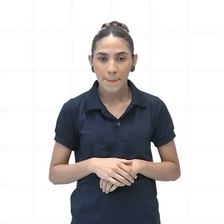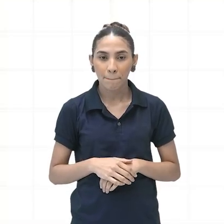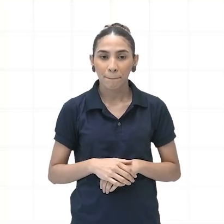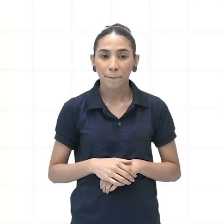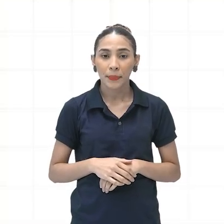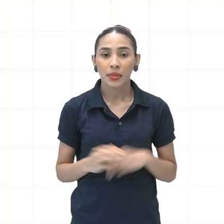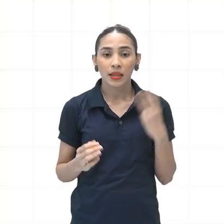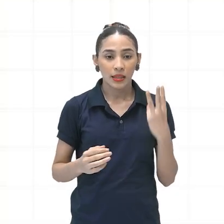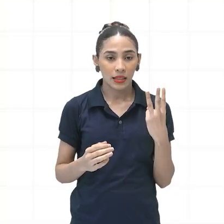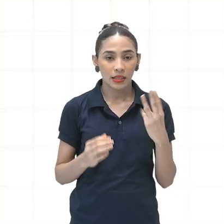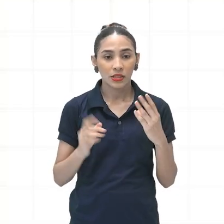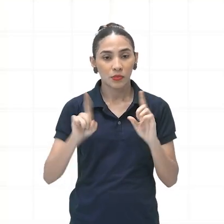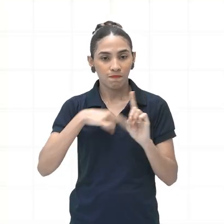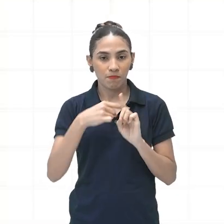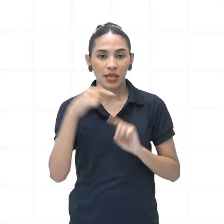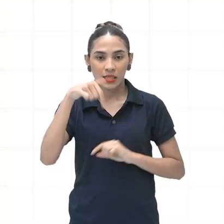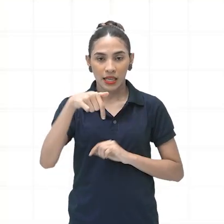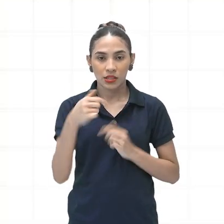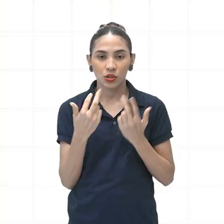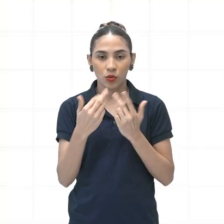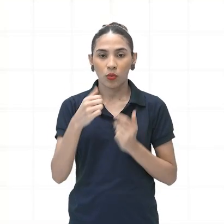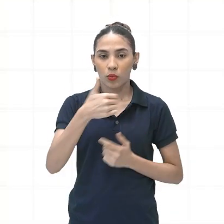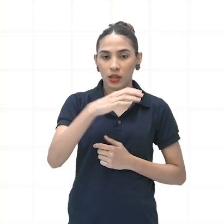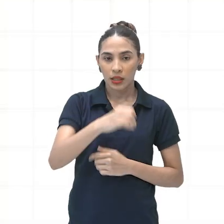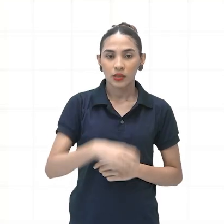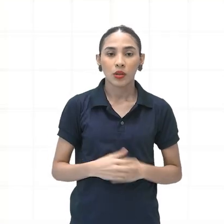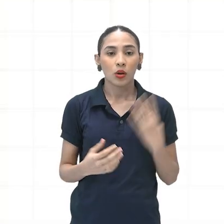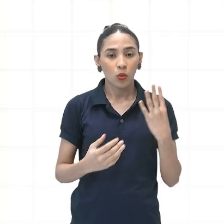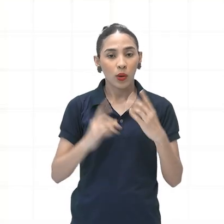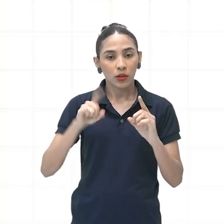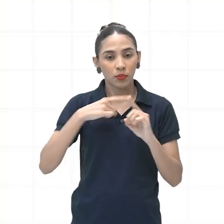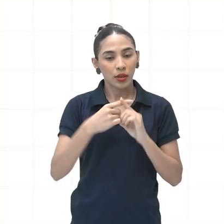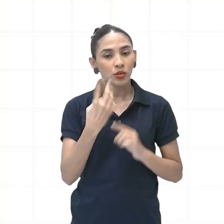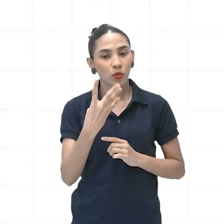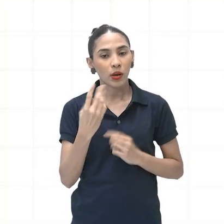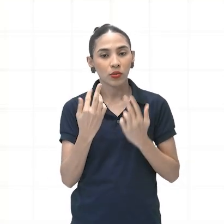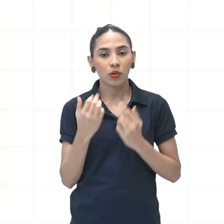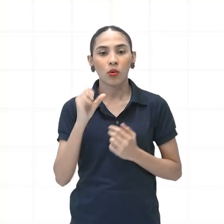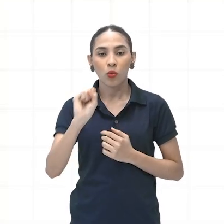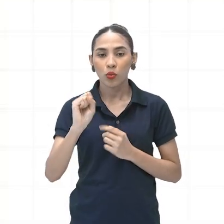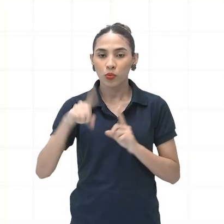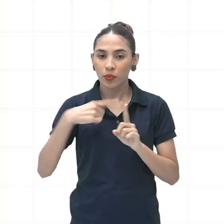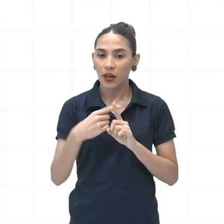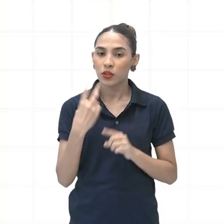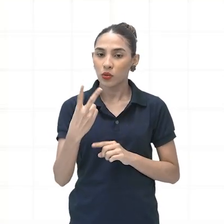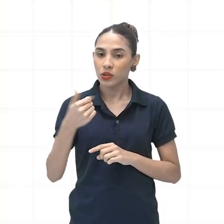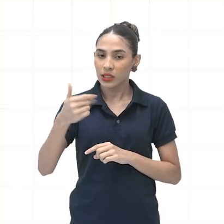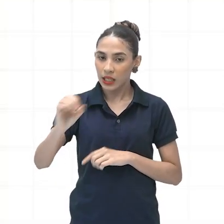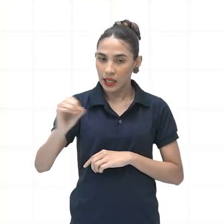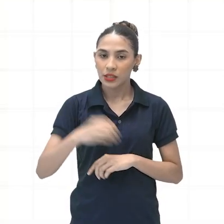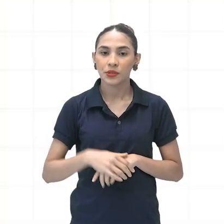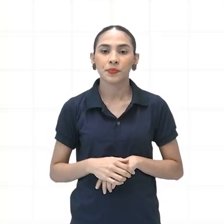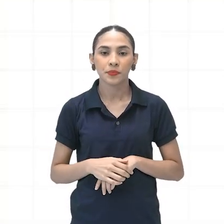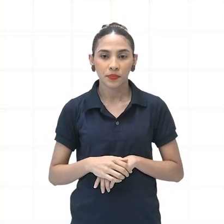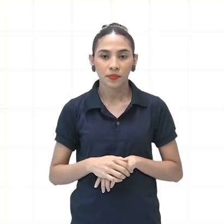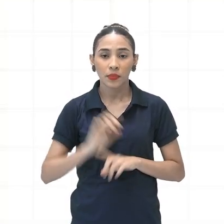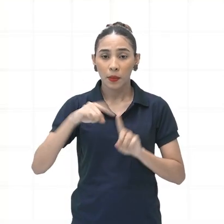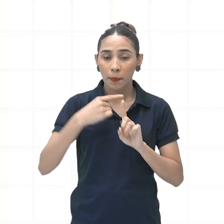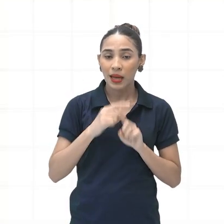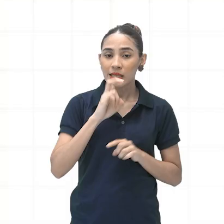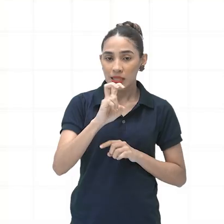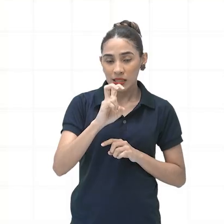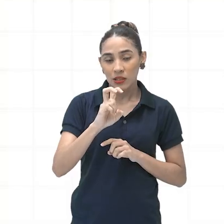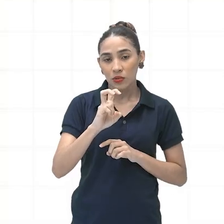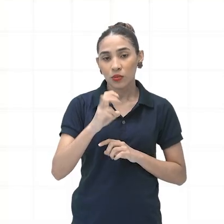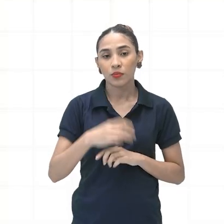3 mais 7, 10. 4 mais 4, 8, mais 2, 10. Mais 5,